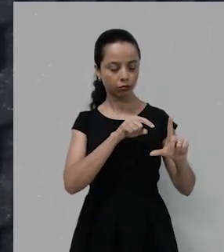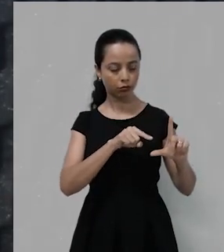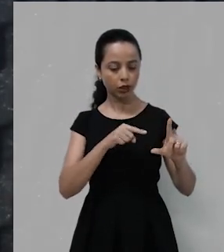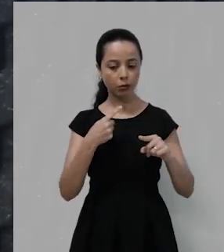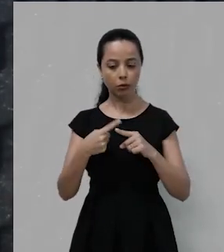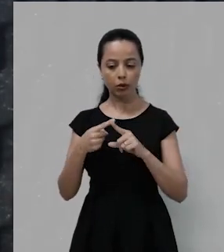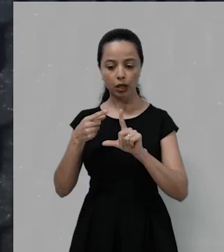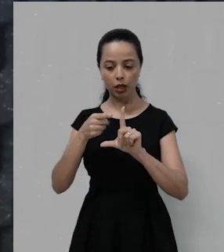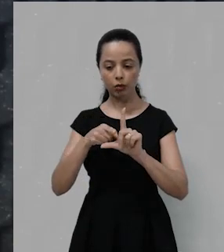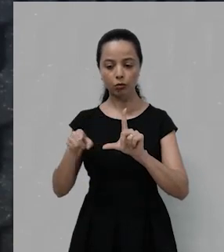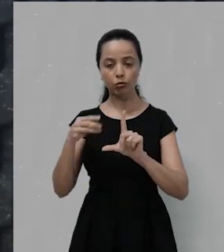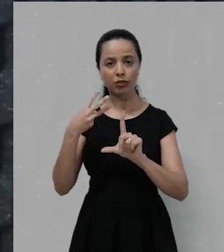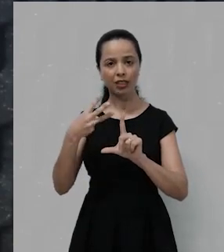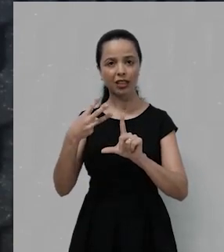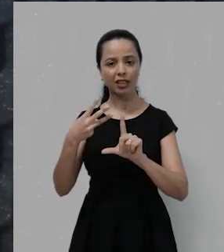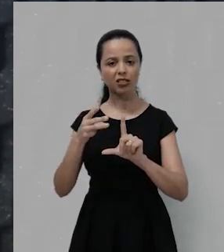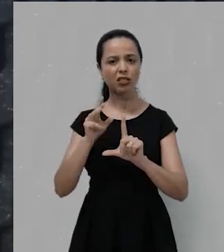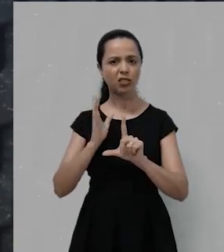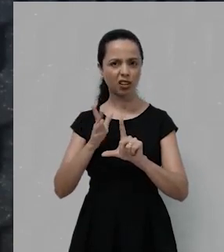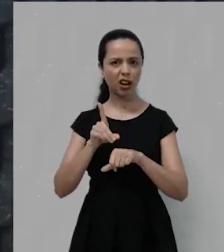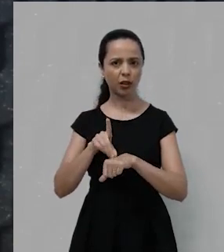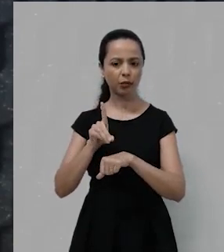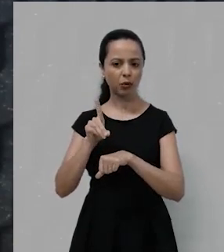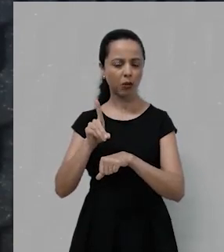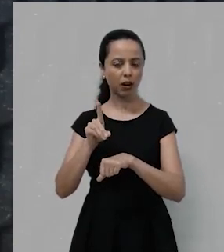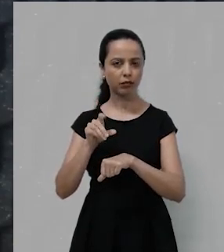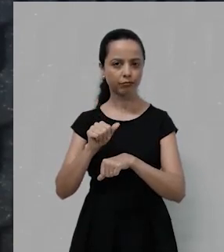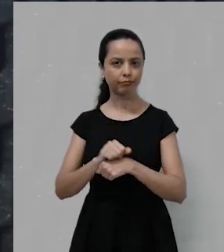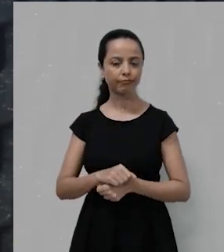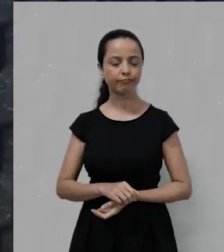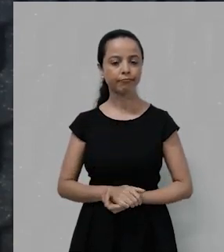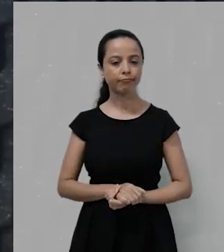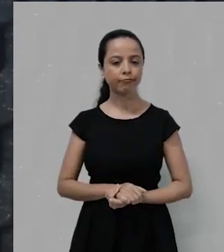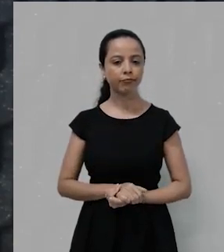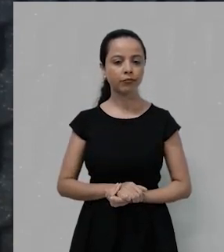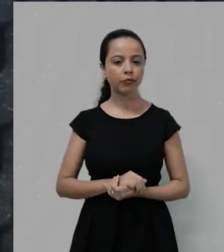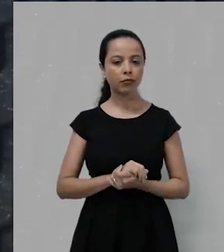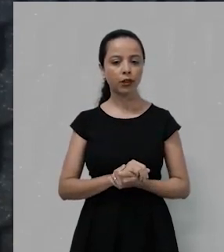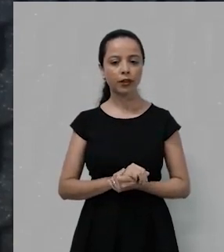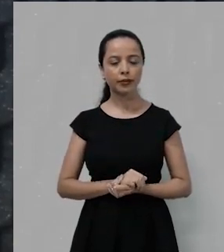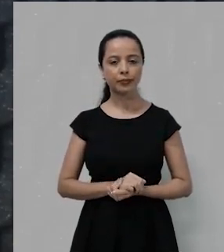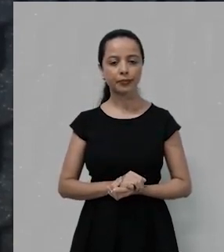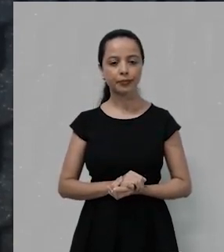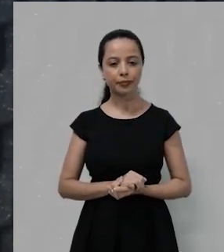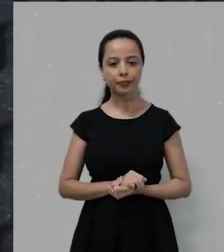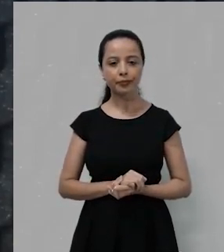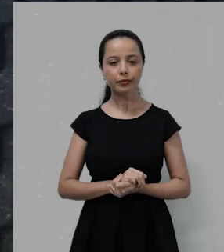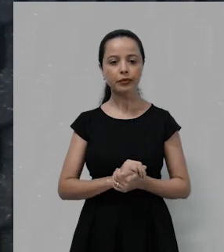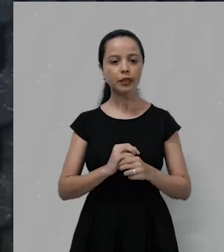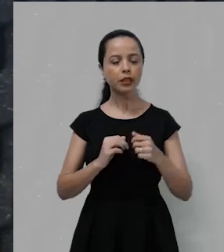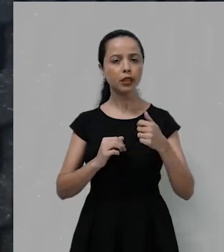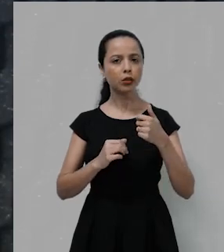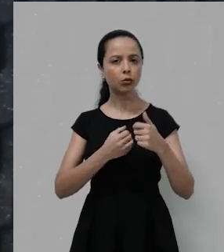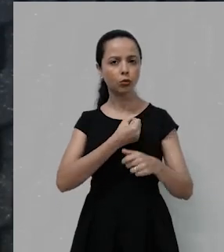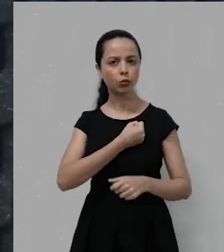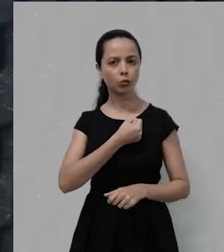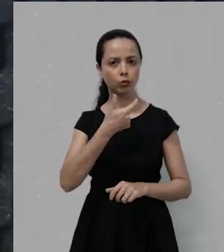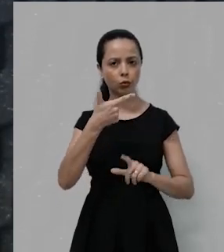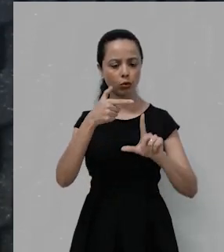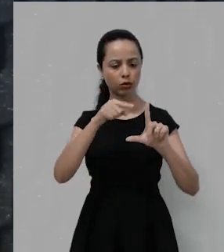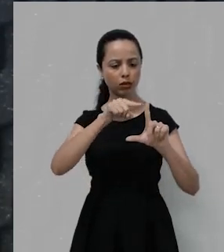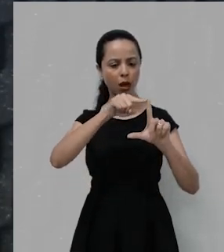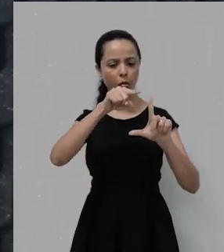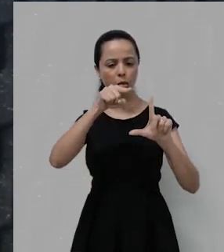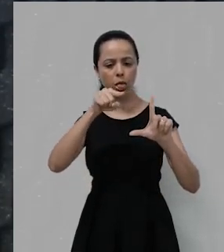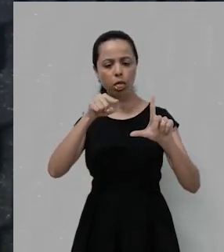então ele não entra. E o gráfico 2 ele já começa aqui, pessoal, com o número de indivíduos maior do que 0. Então, ou é o gráfico